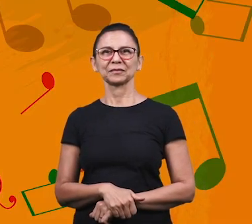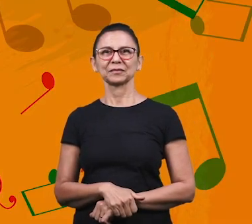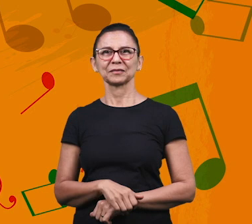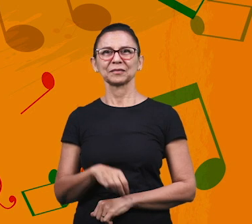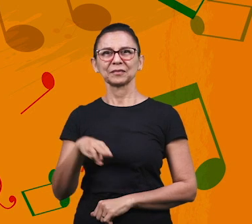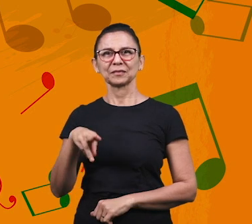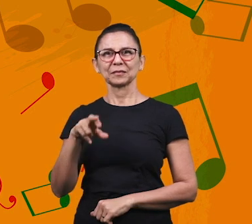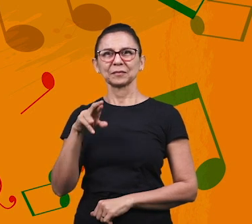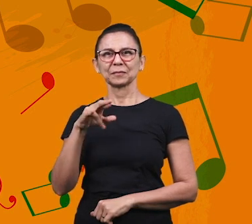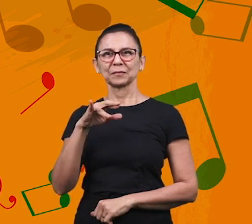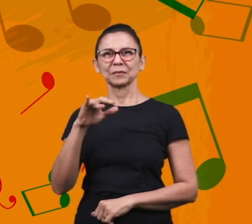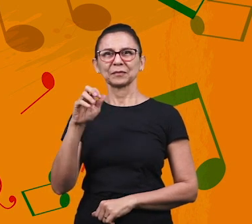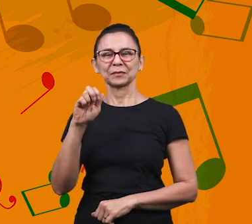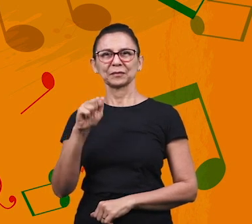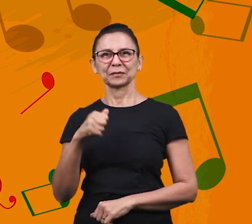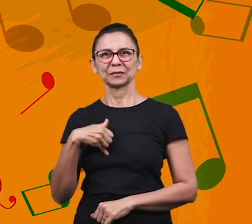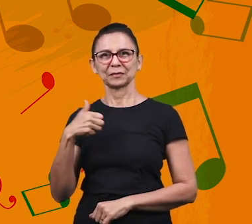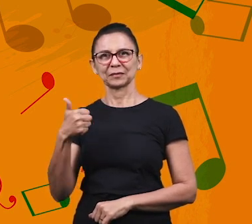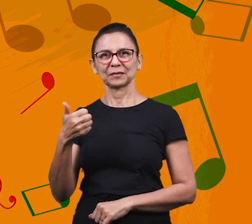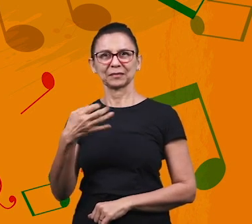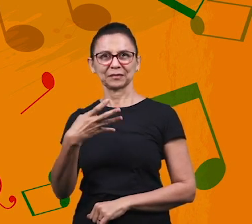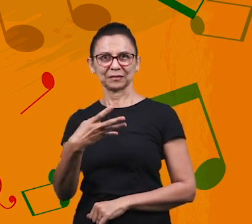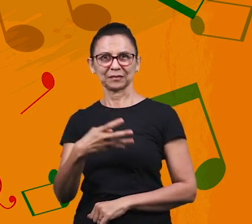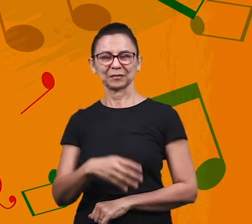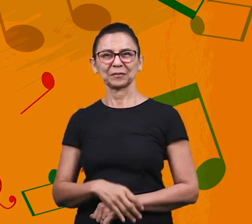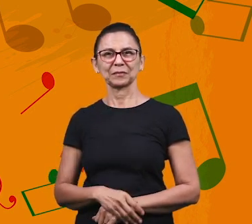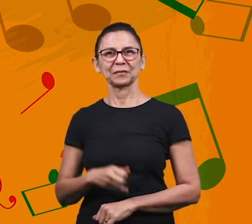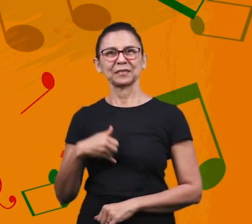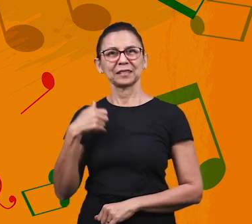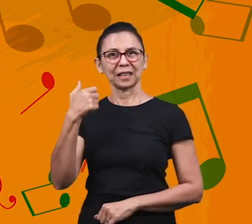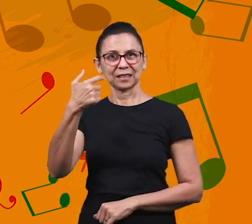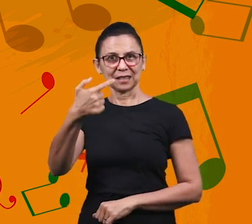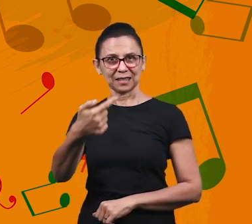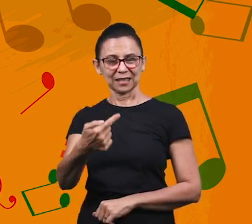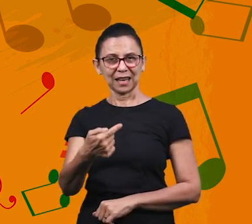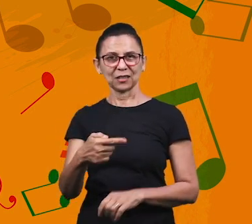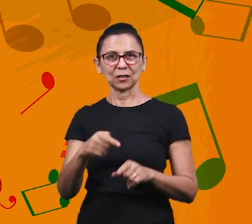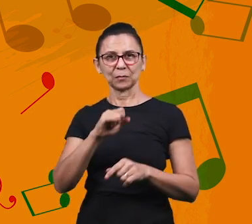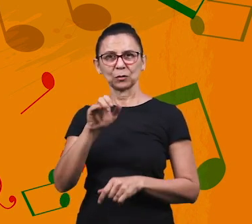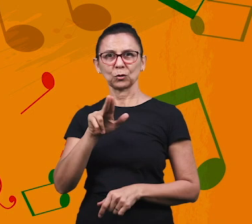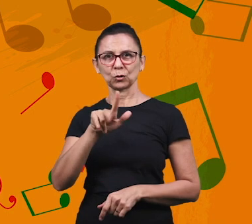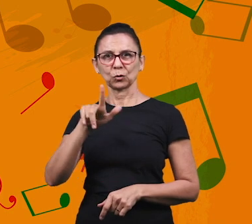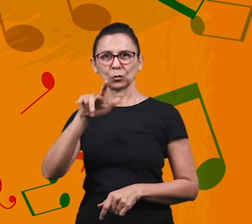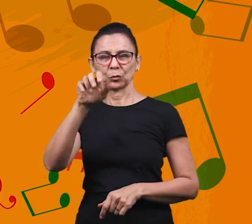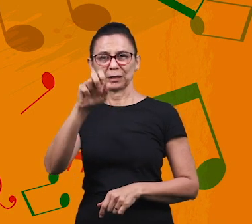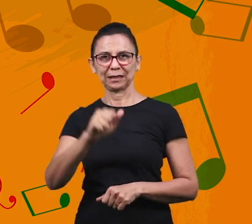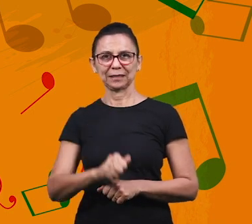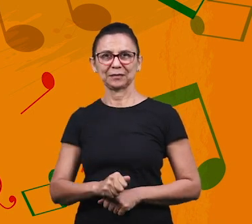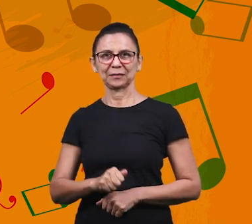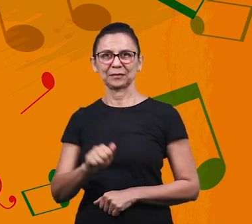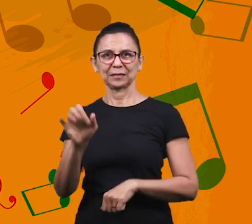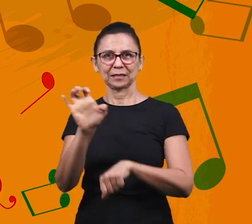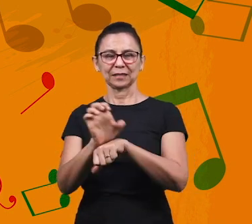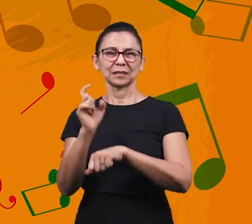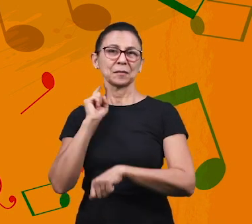Márcio Neto, de 14 ans, et Júlia Souza, de 7 ans, de Divinópolis, Minas Gerais. Minas